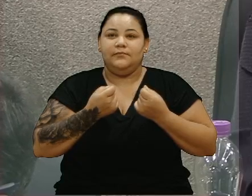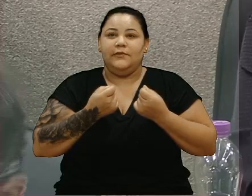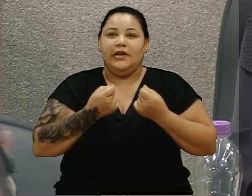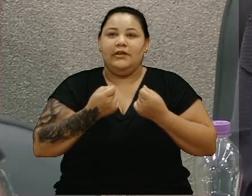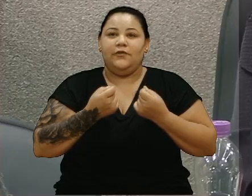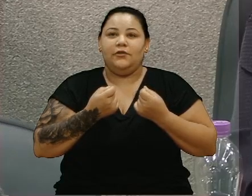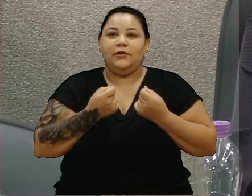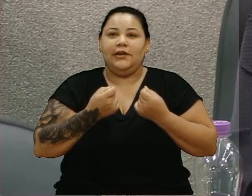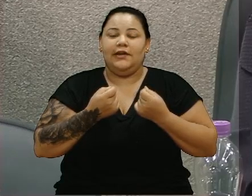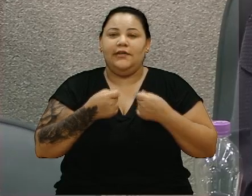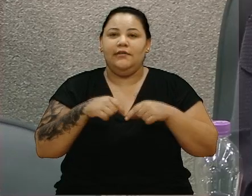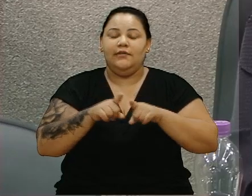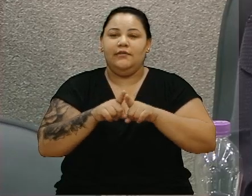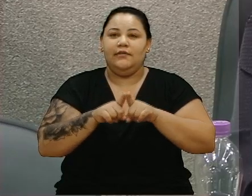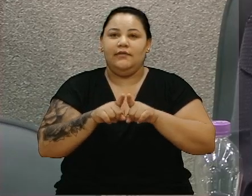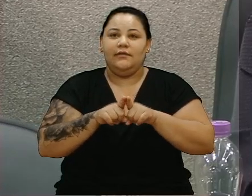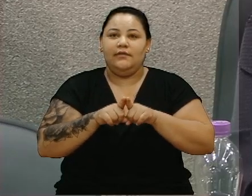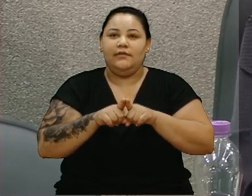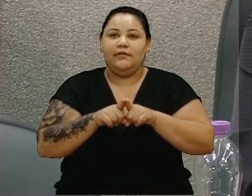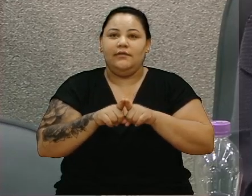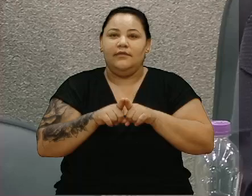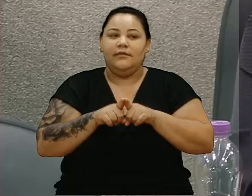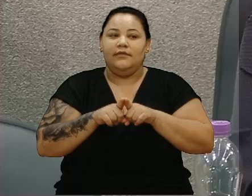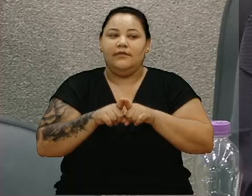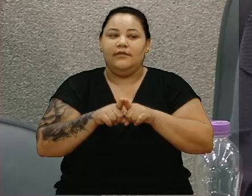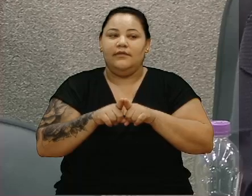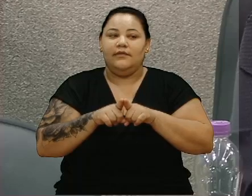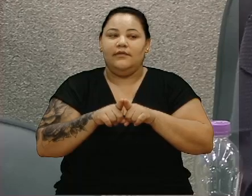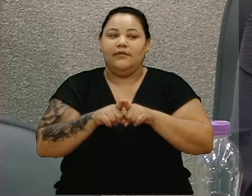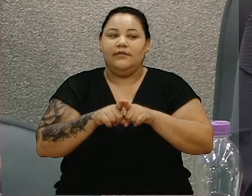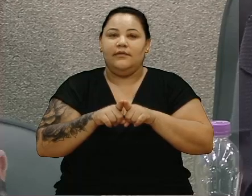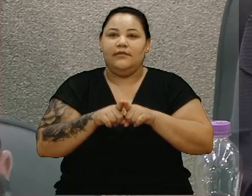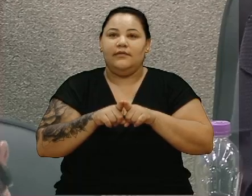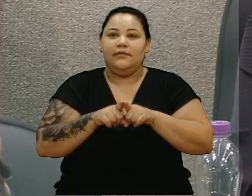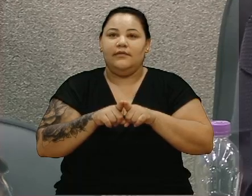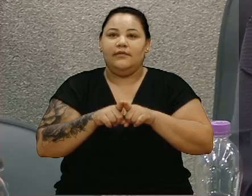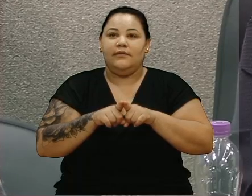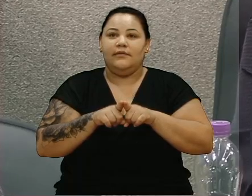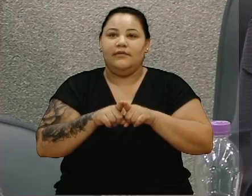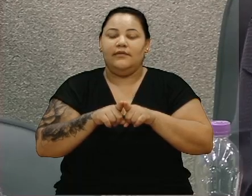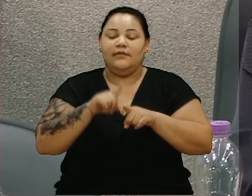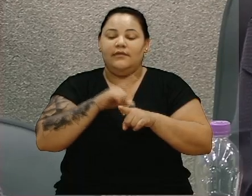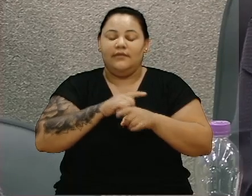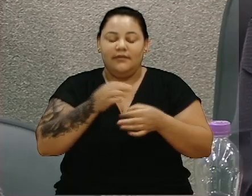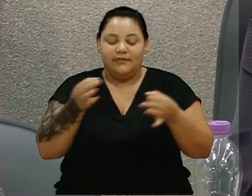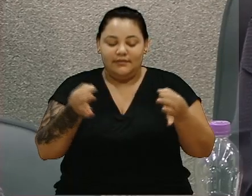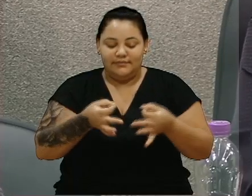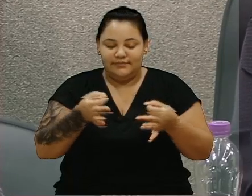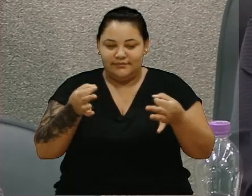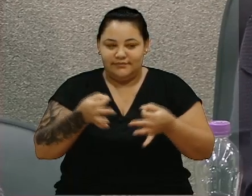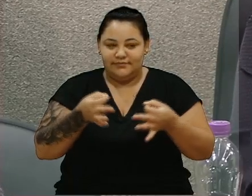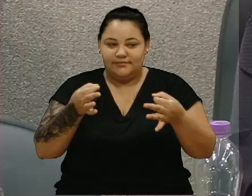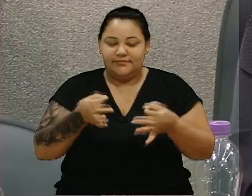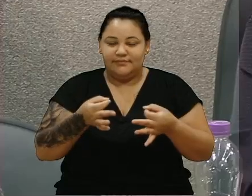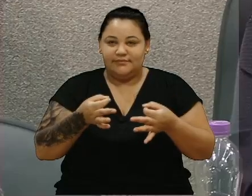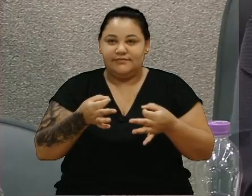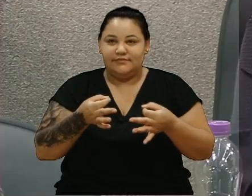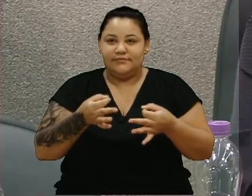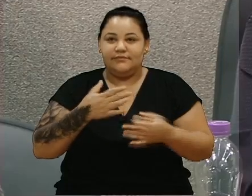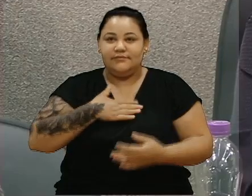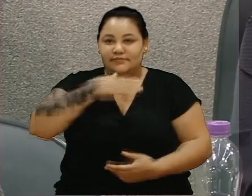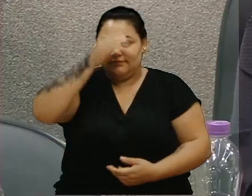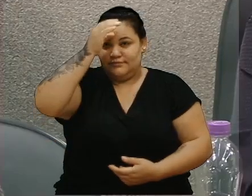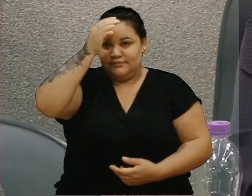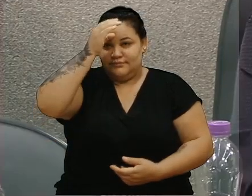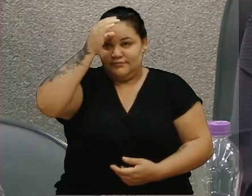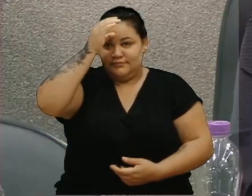Meus pêsames à minha tia Cidinha e meu primo Roberto, e a certeza que o meu tio deixou boas lembranças e uma boa